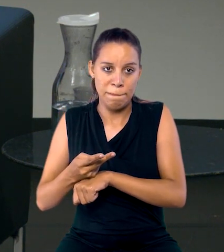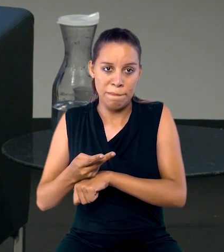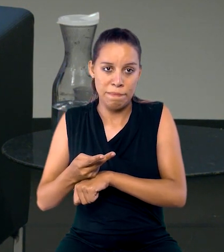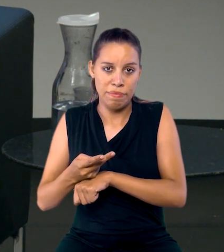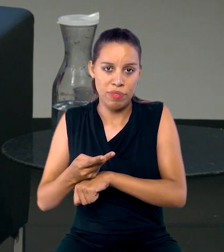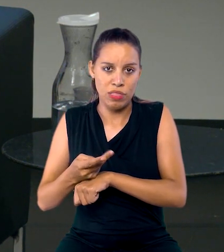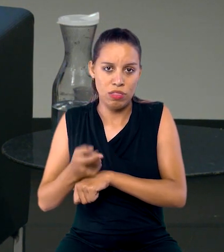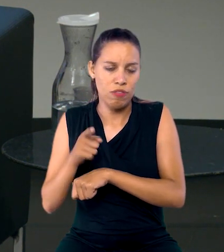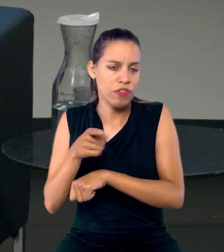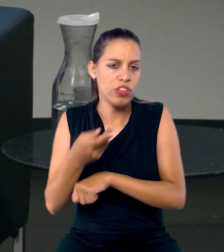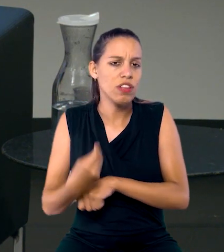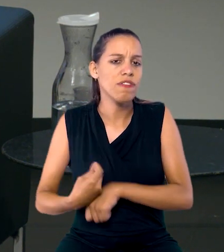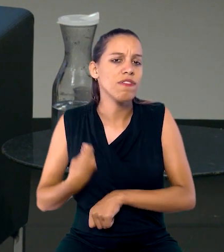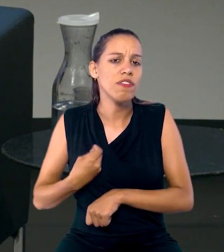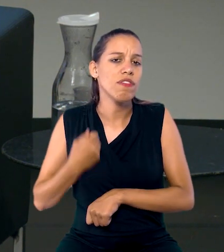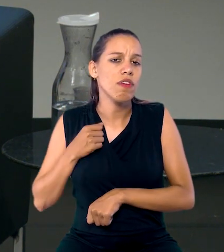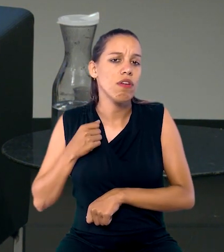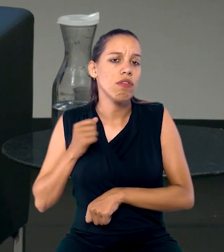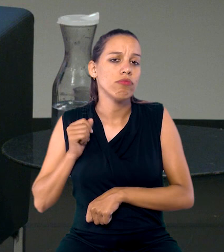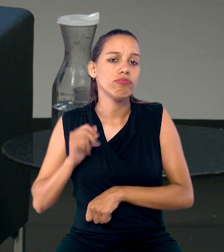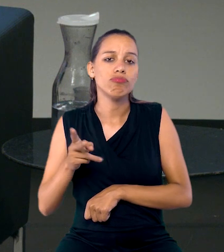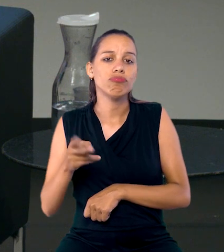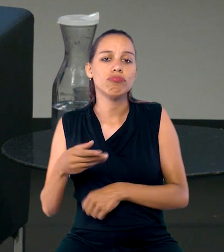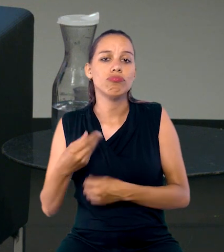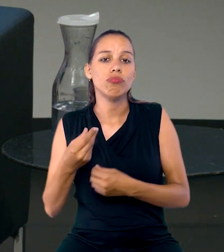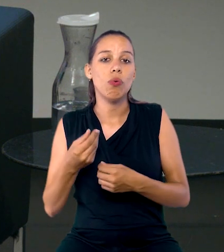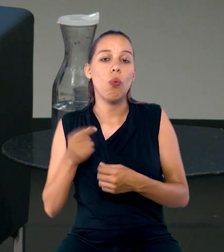o que te faz viver.